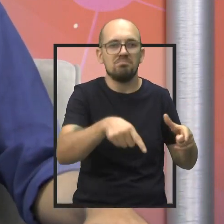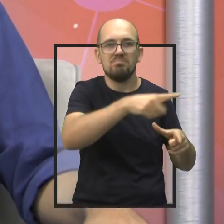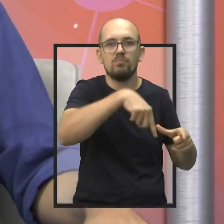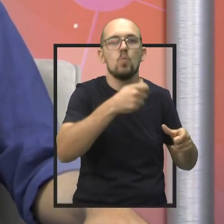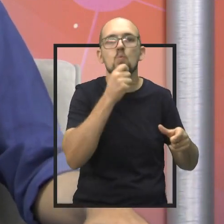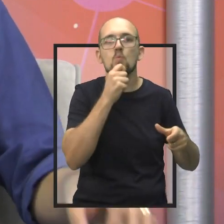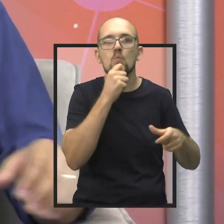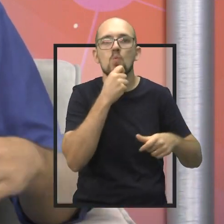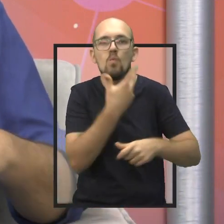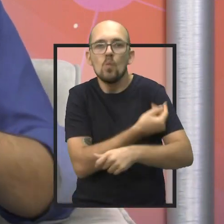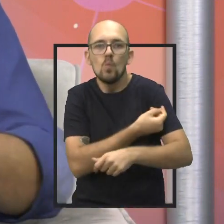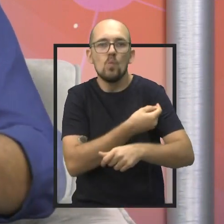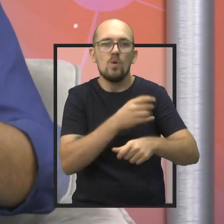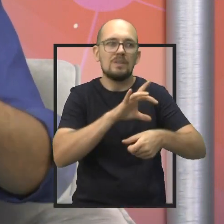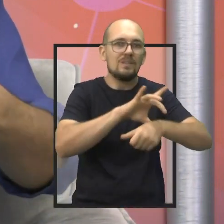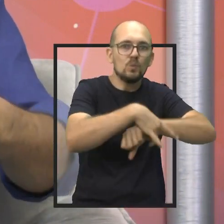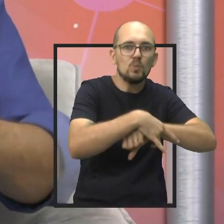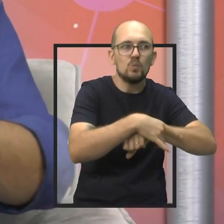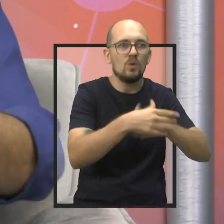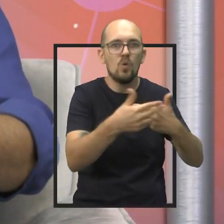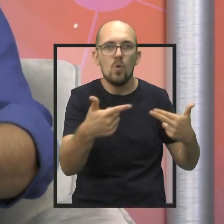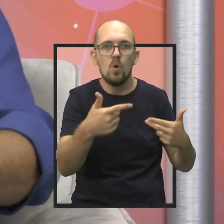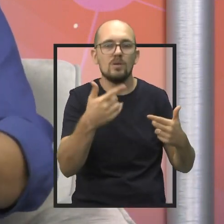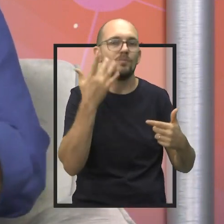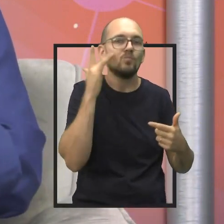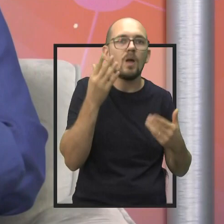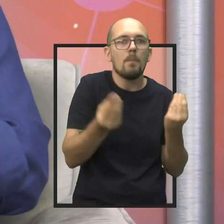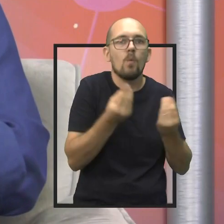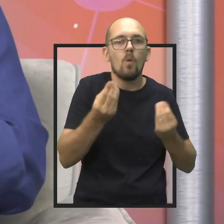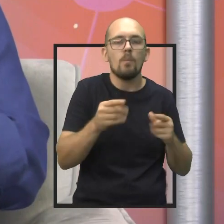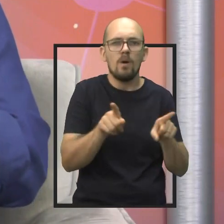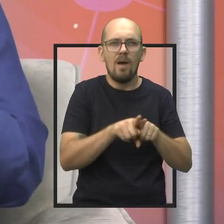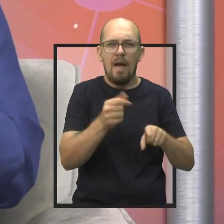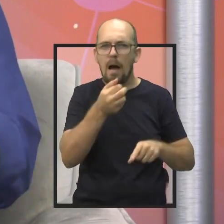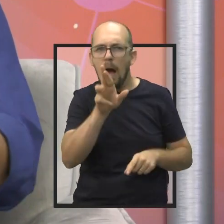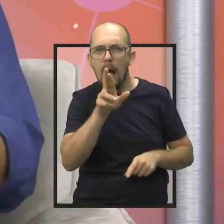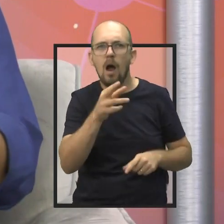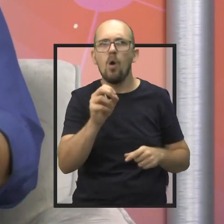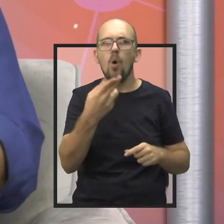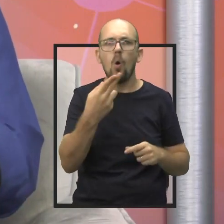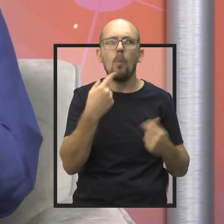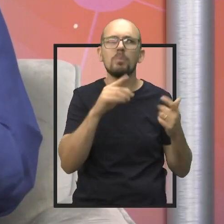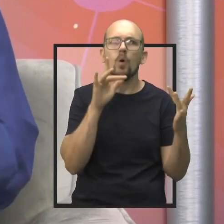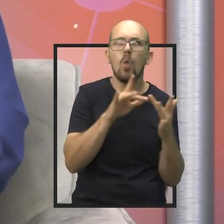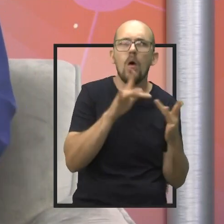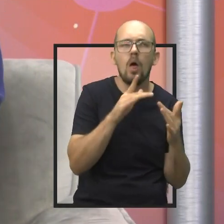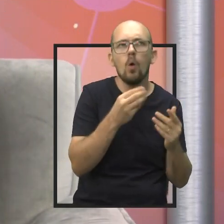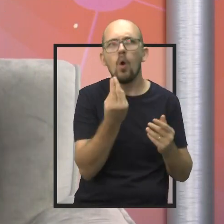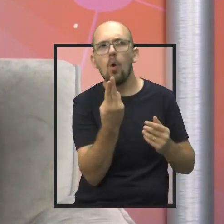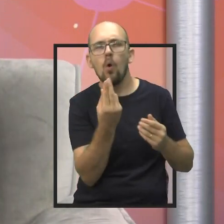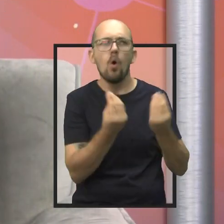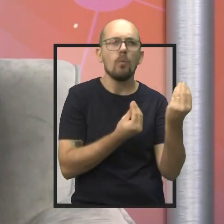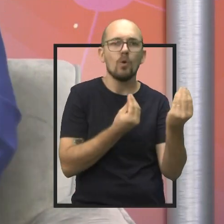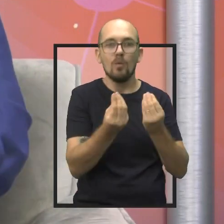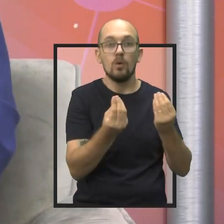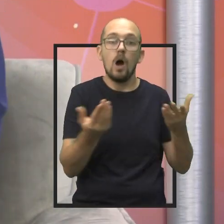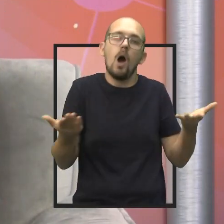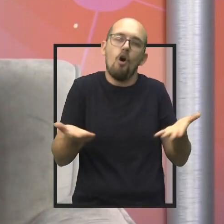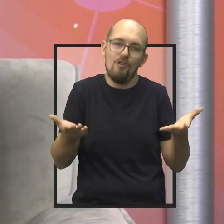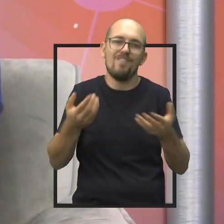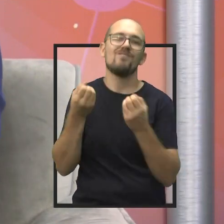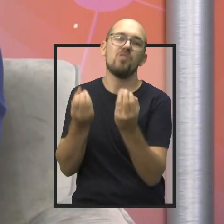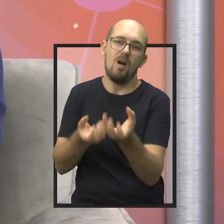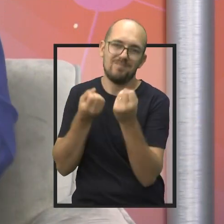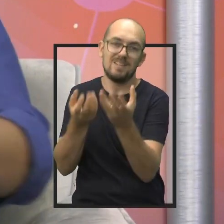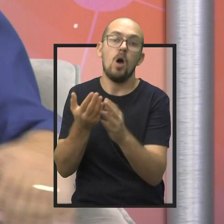vírus. Então eles não sabiam como é que era a forma de transmissão, então não tinha as informações que a gente tem hoje. Em pouco tempo a